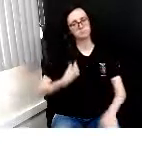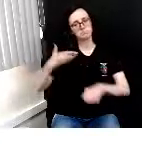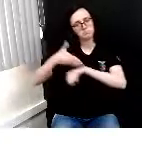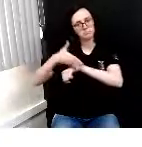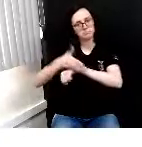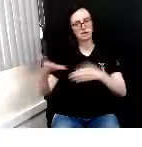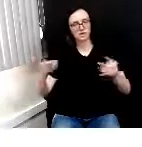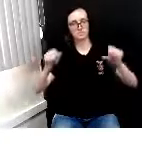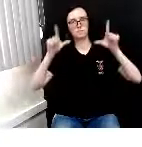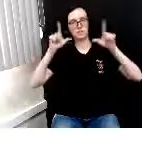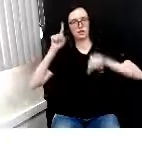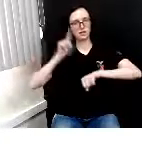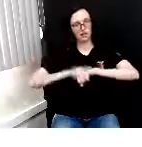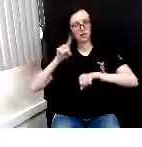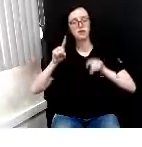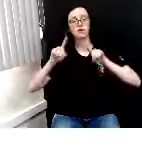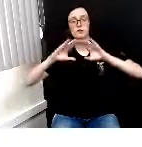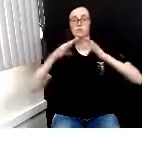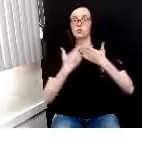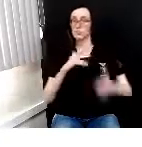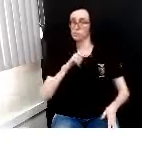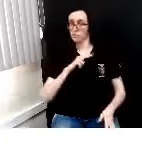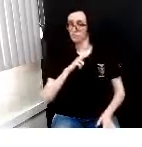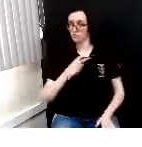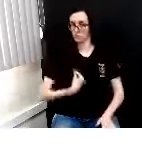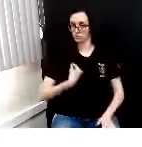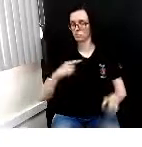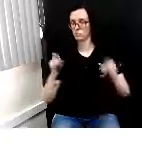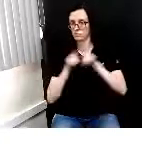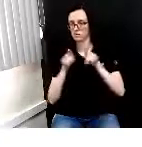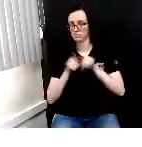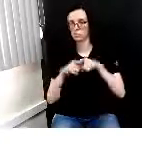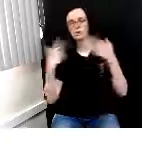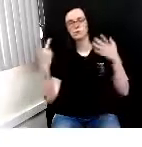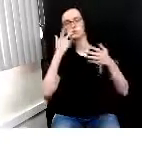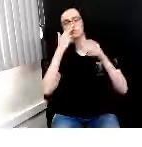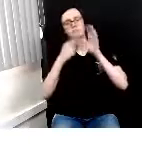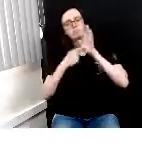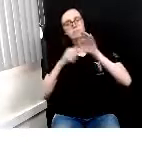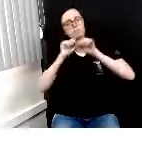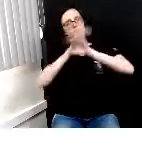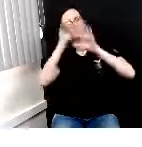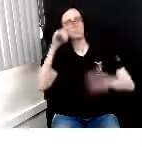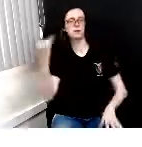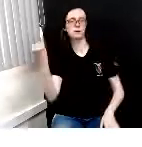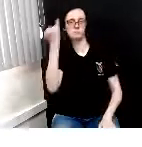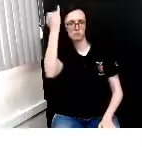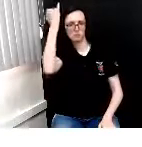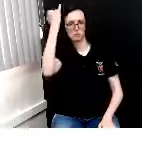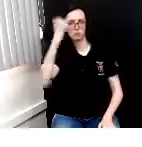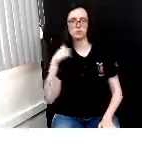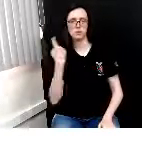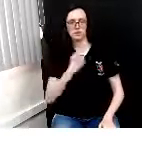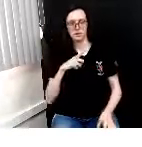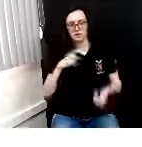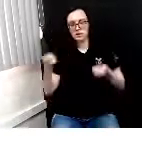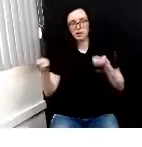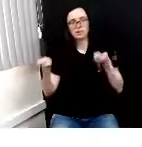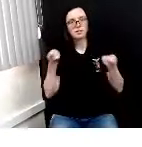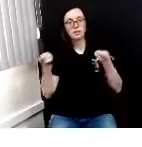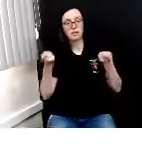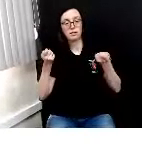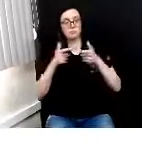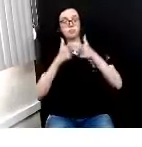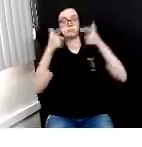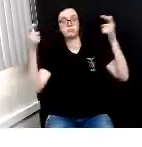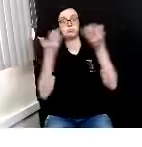aqui conosco, né, escolas privadas. Então, contar com esse esclarecimento vai ser importante, uma vez que a gente lida com o público, né, grande, e às